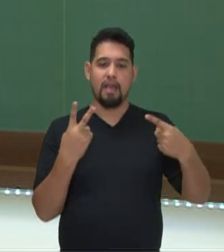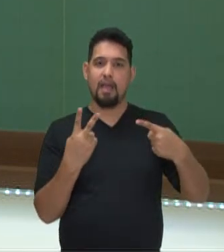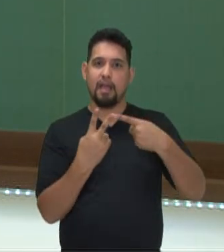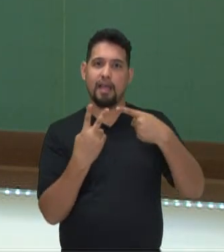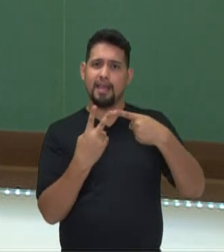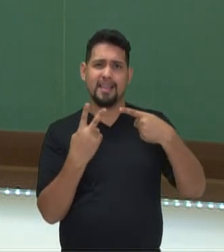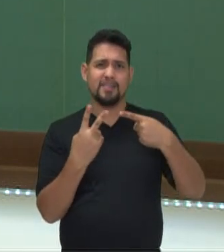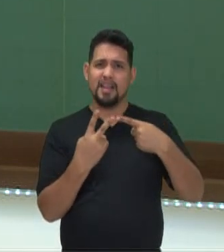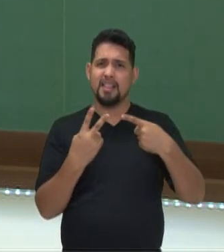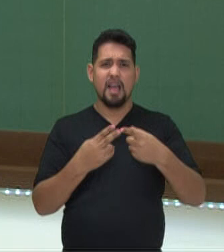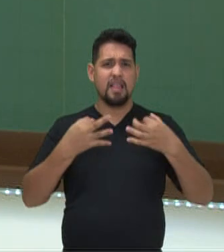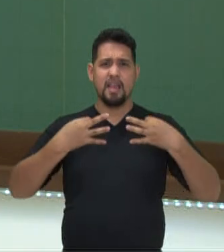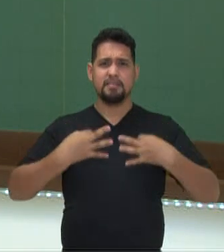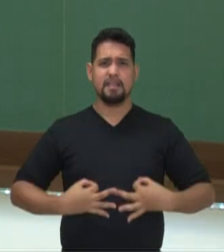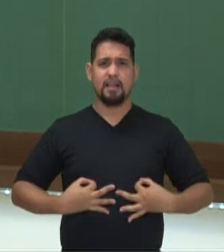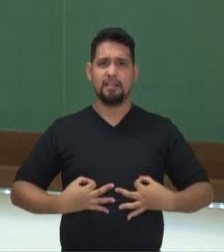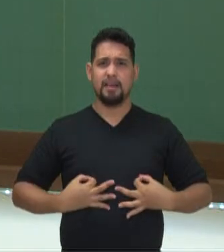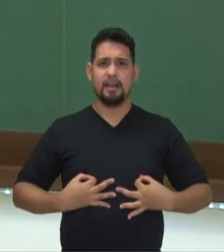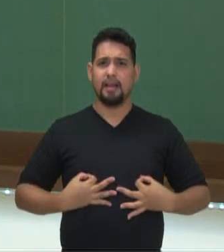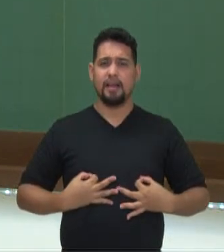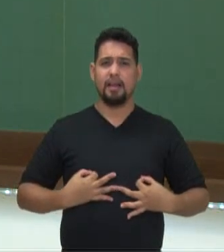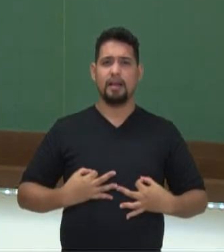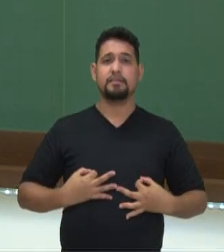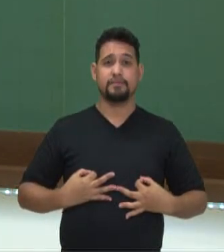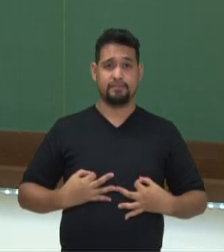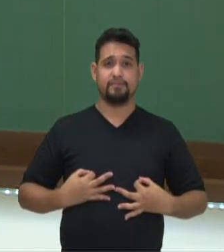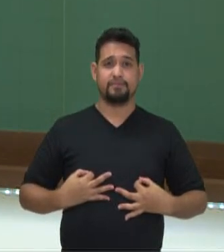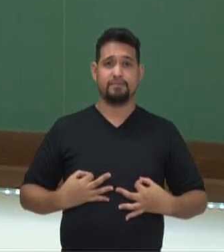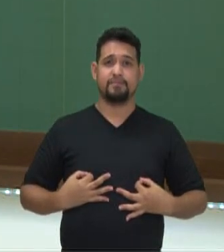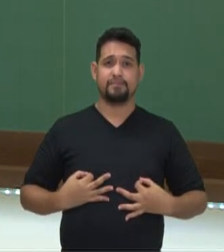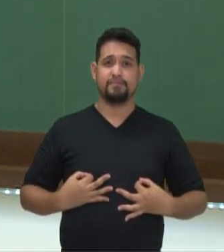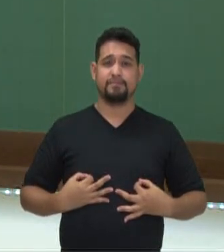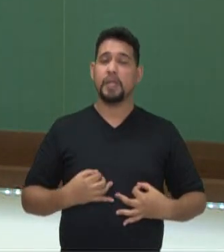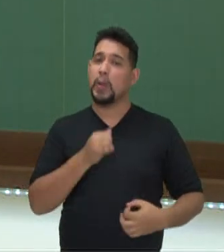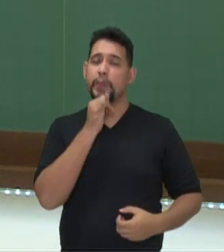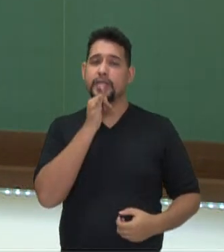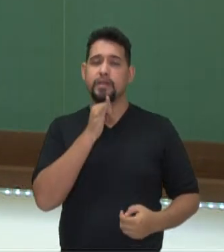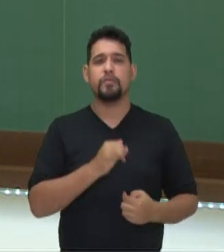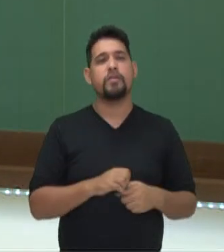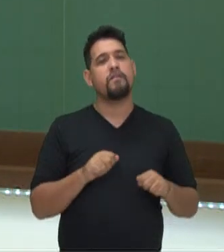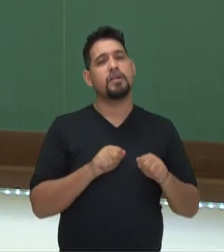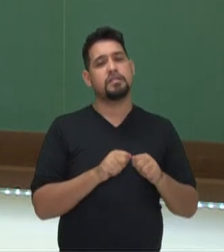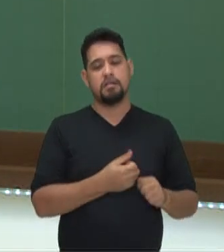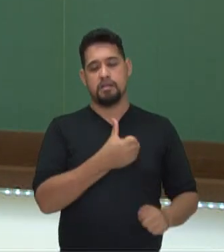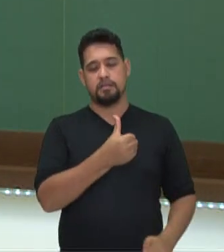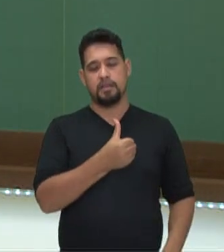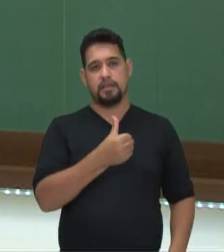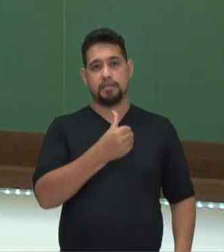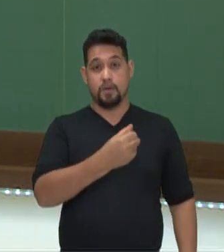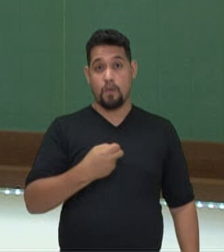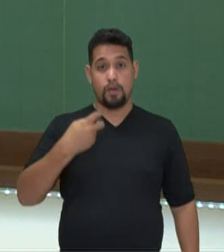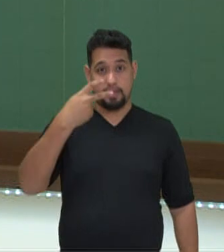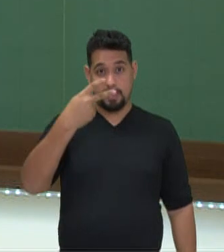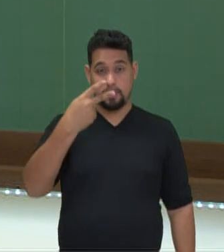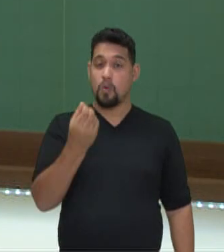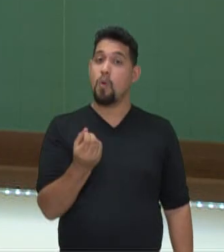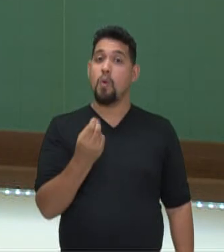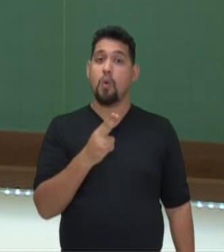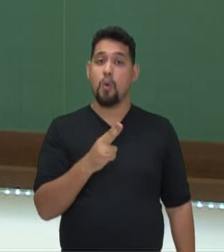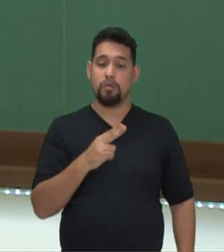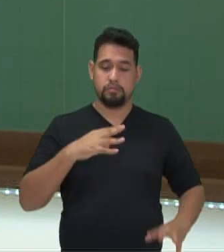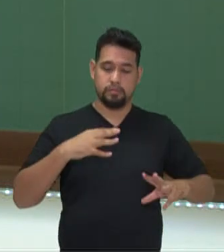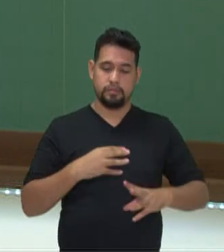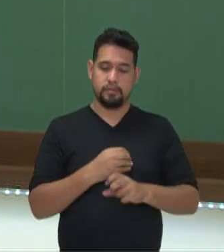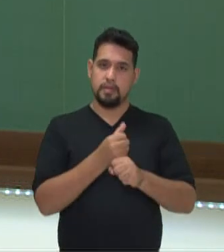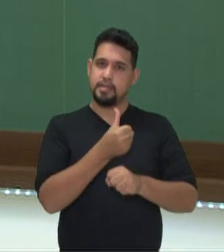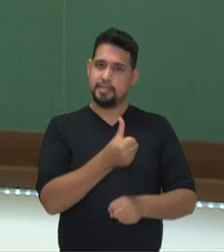quadrada exata, ou seja, se eu for fazer 6 ao quadrado ou